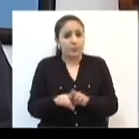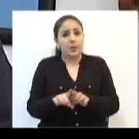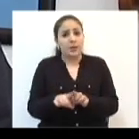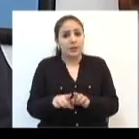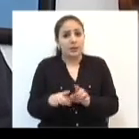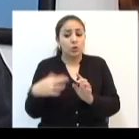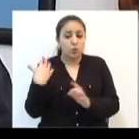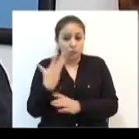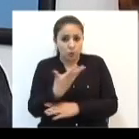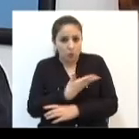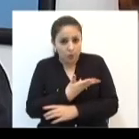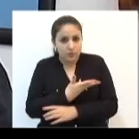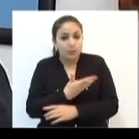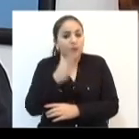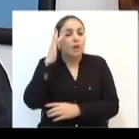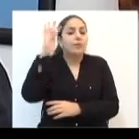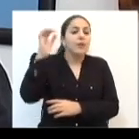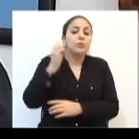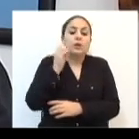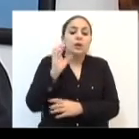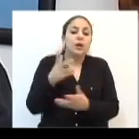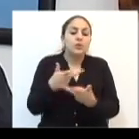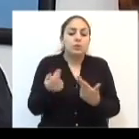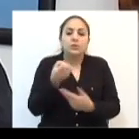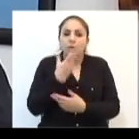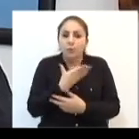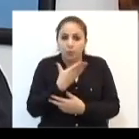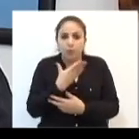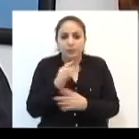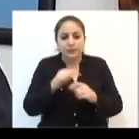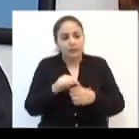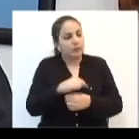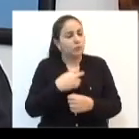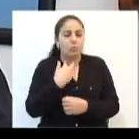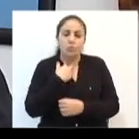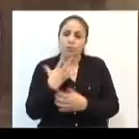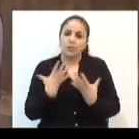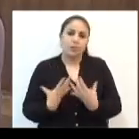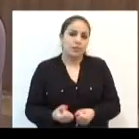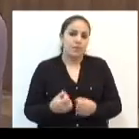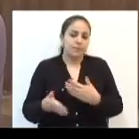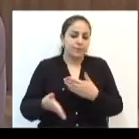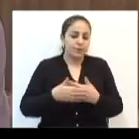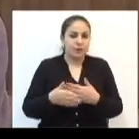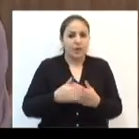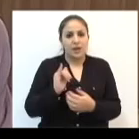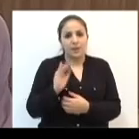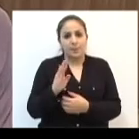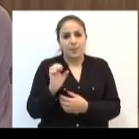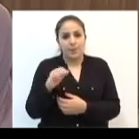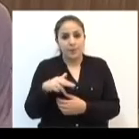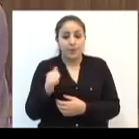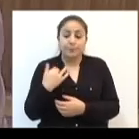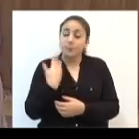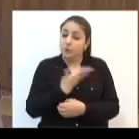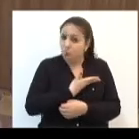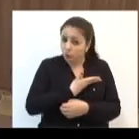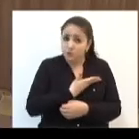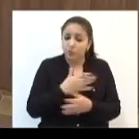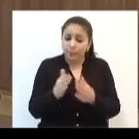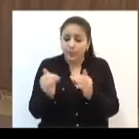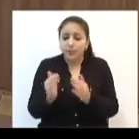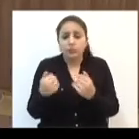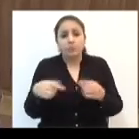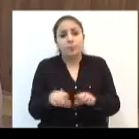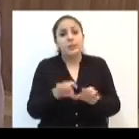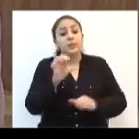reflete algo que é bom para a cidade. Nós não podemos aceitar o fechamento da unidade do IBAMA em Passo Fundo. E nós estamos pedindo, inclusive, que